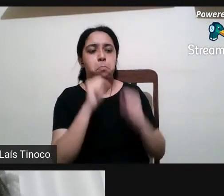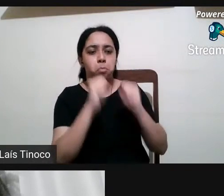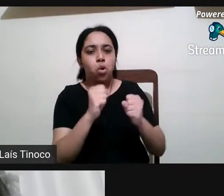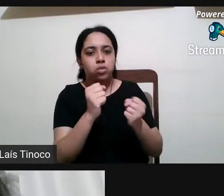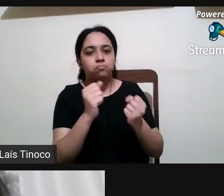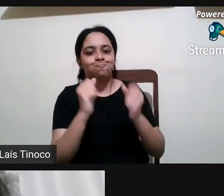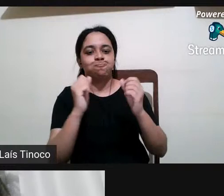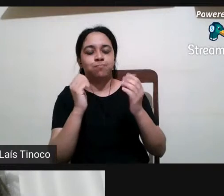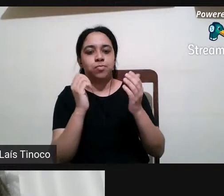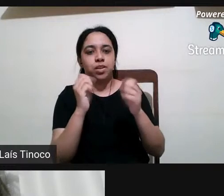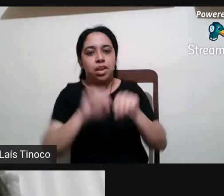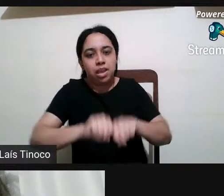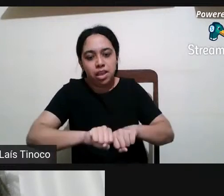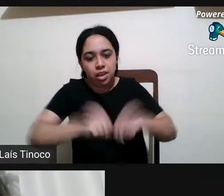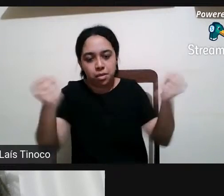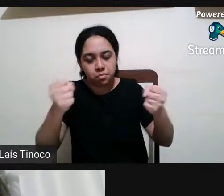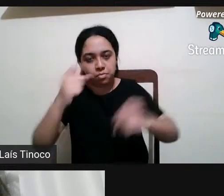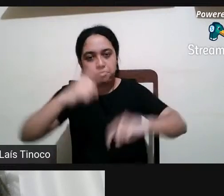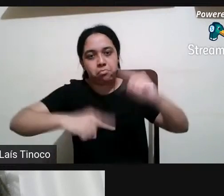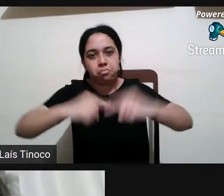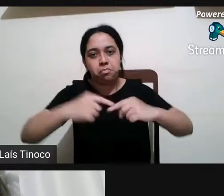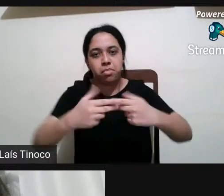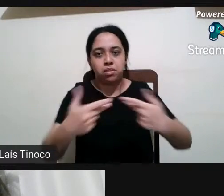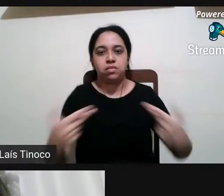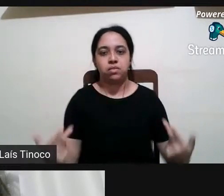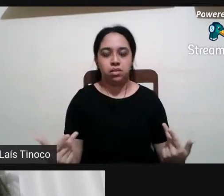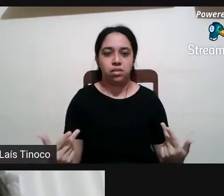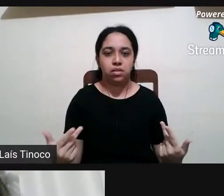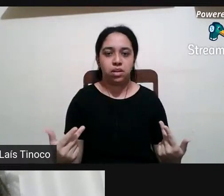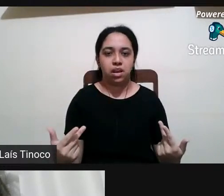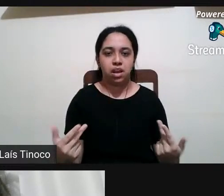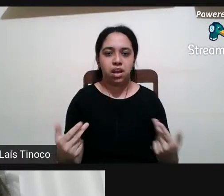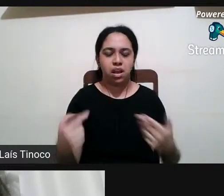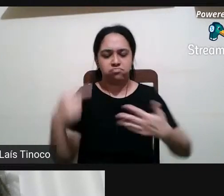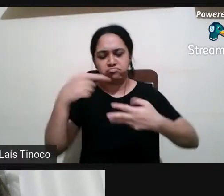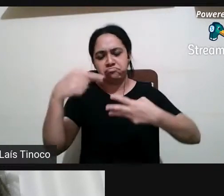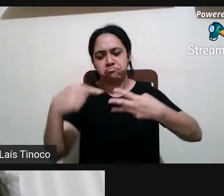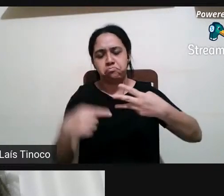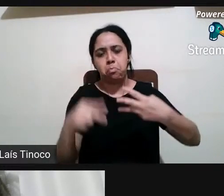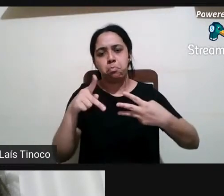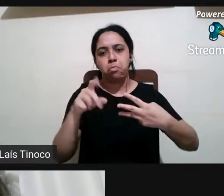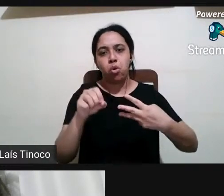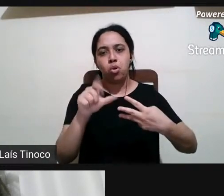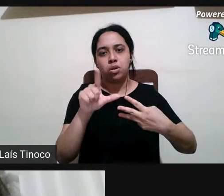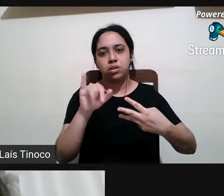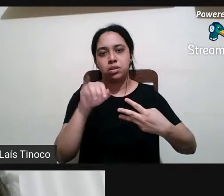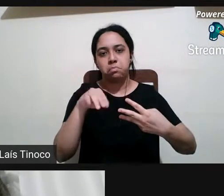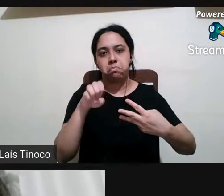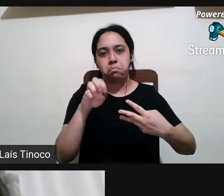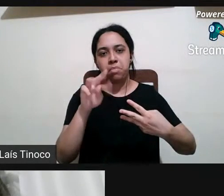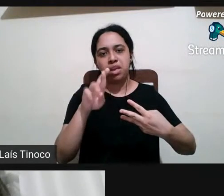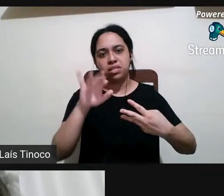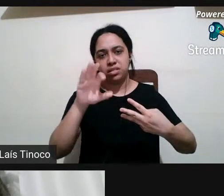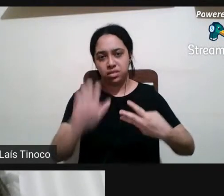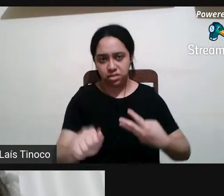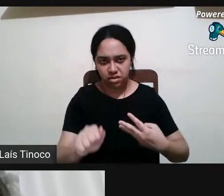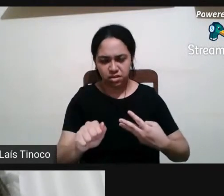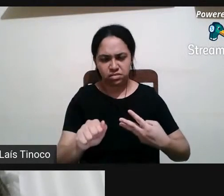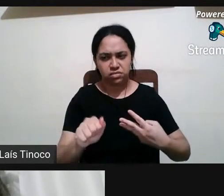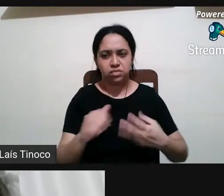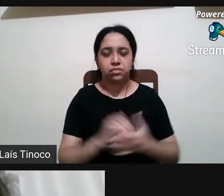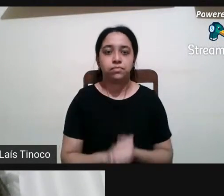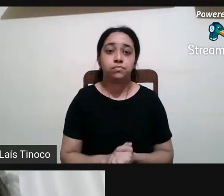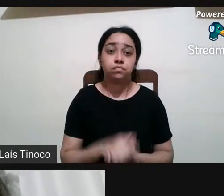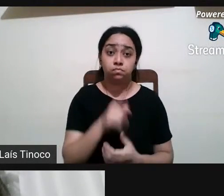poliméricas desses materiais. Chegou o que eu tenho visto